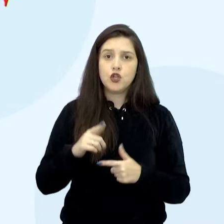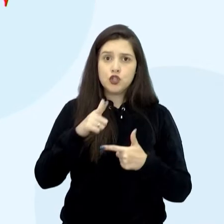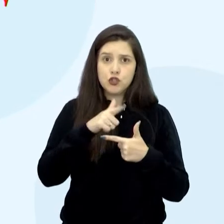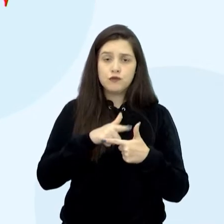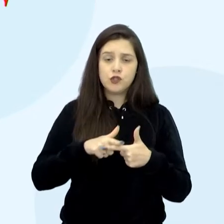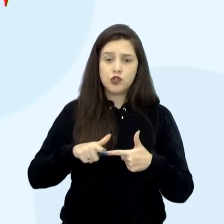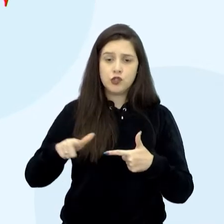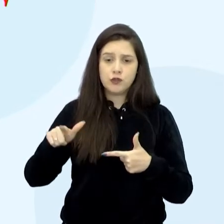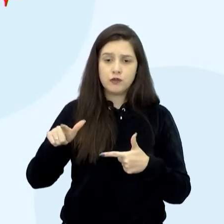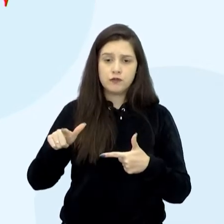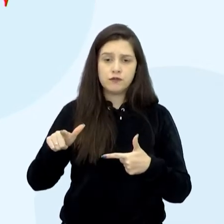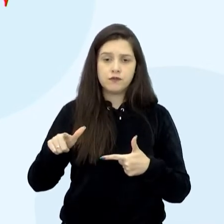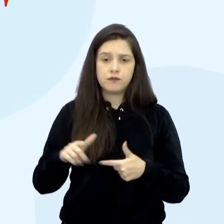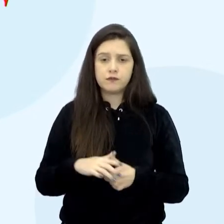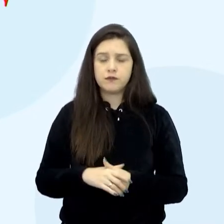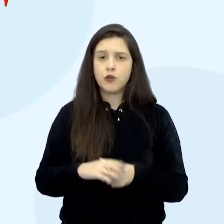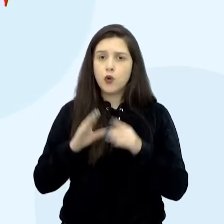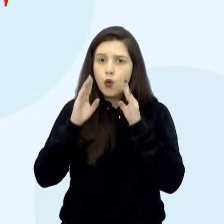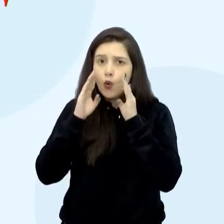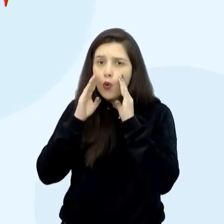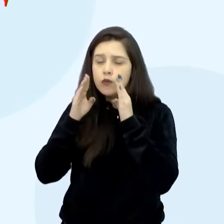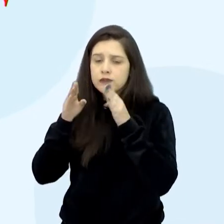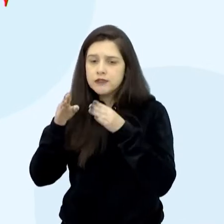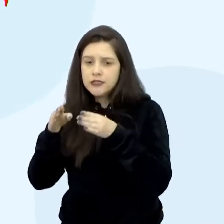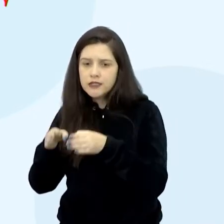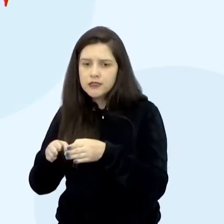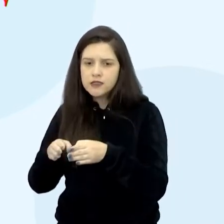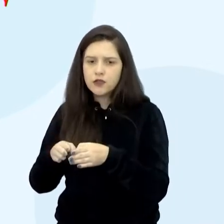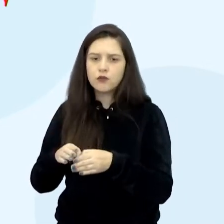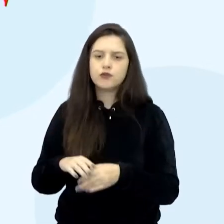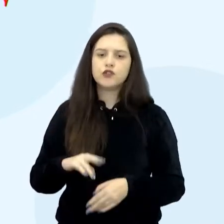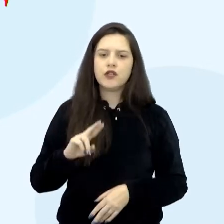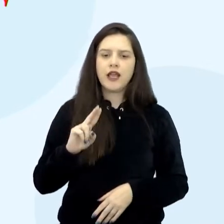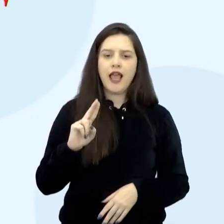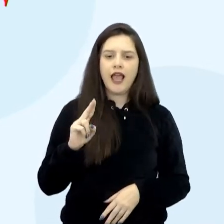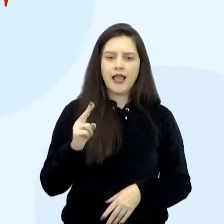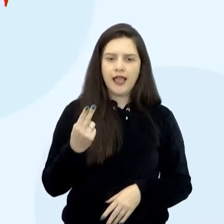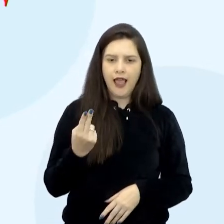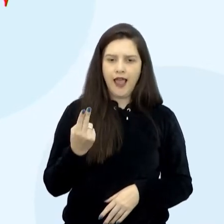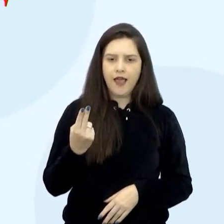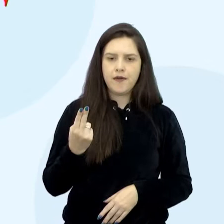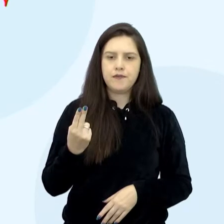Dividido pela concentração de hidrogênio,